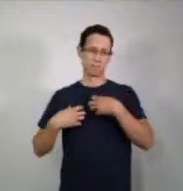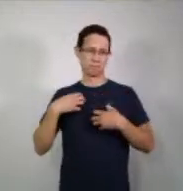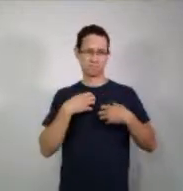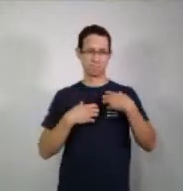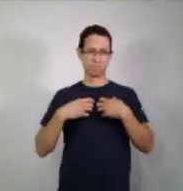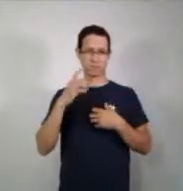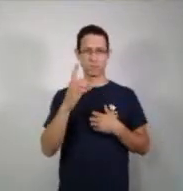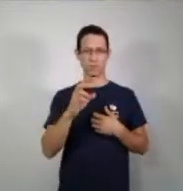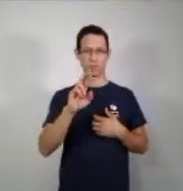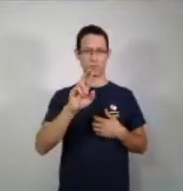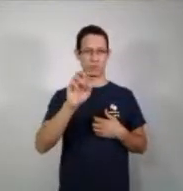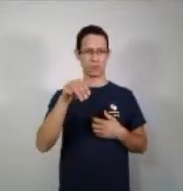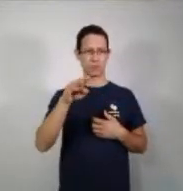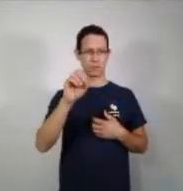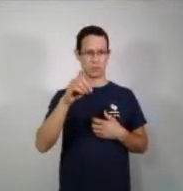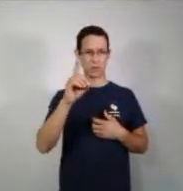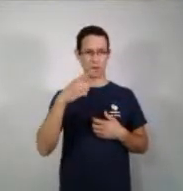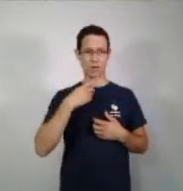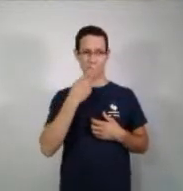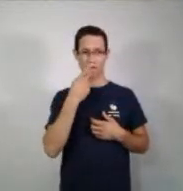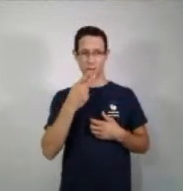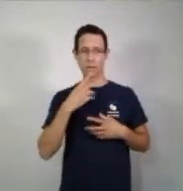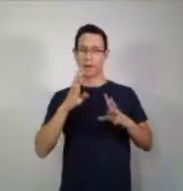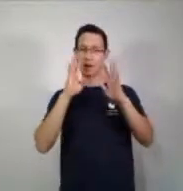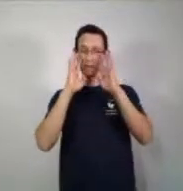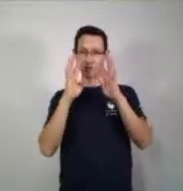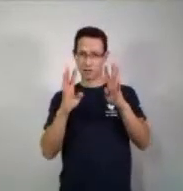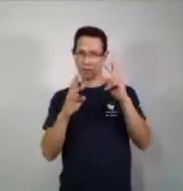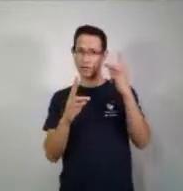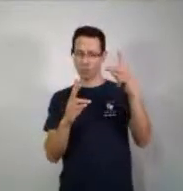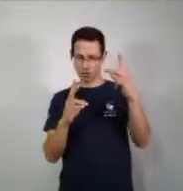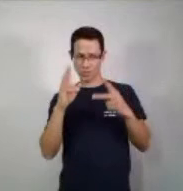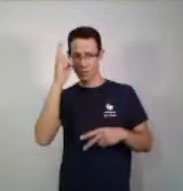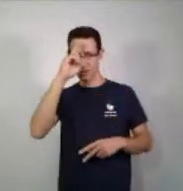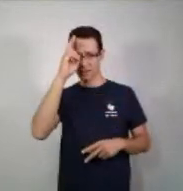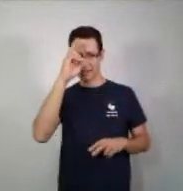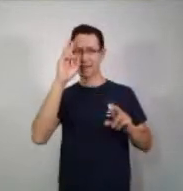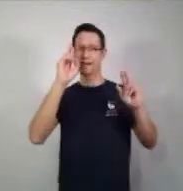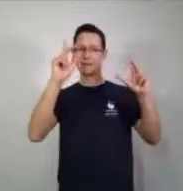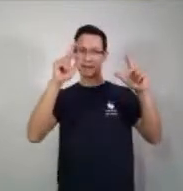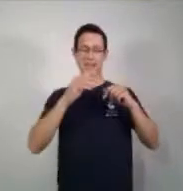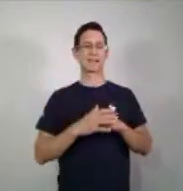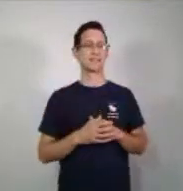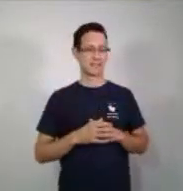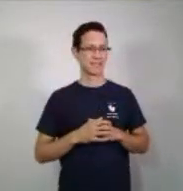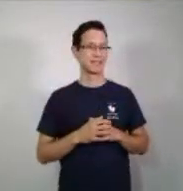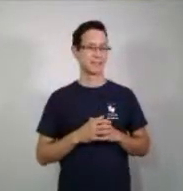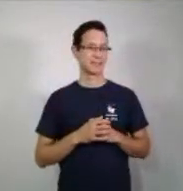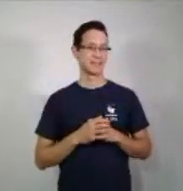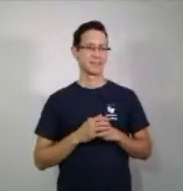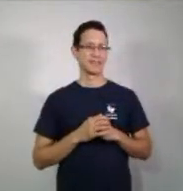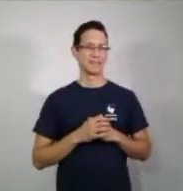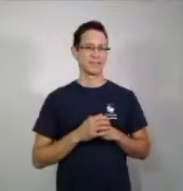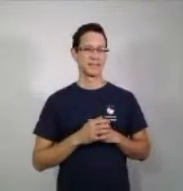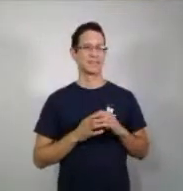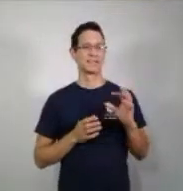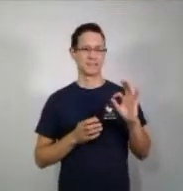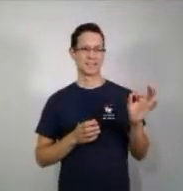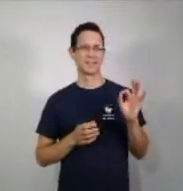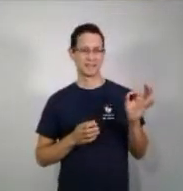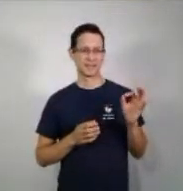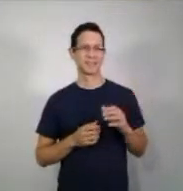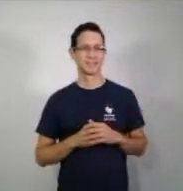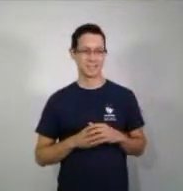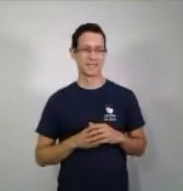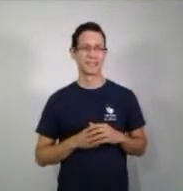disse a ele, né? Presta atenção que a tua história é diferente, né? Tu tens amigos aqui. É um Exato. momento assim, eu